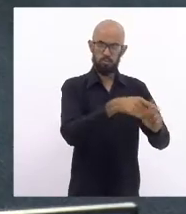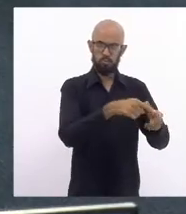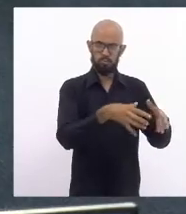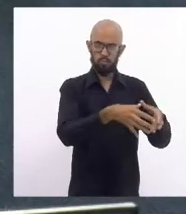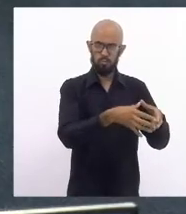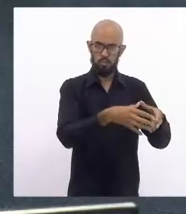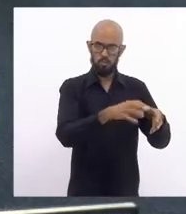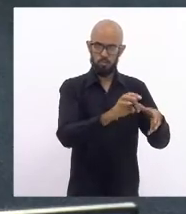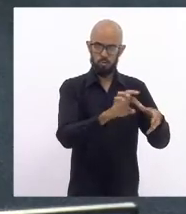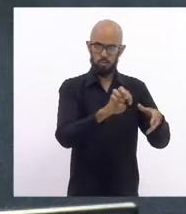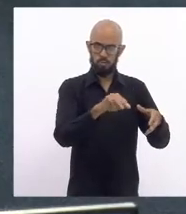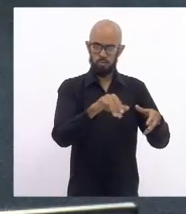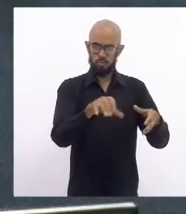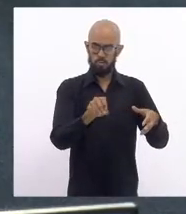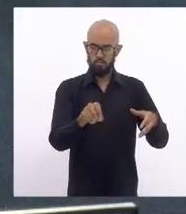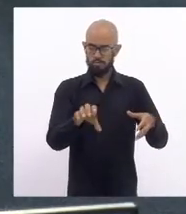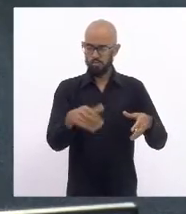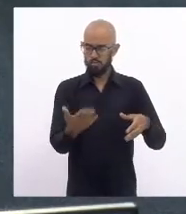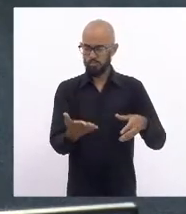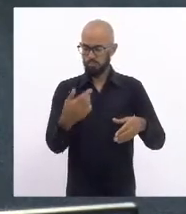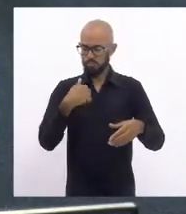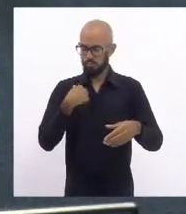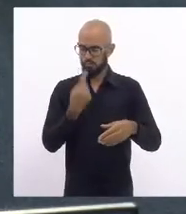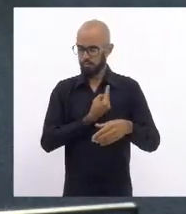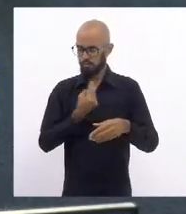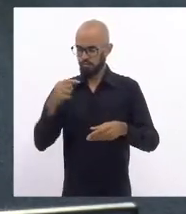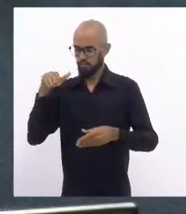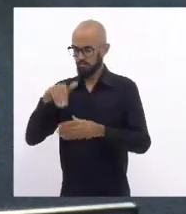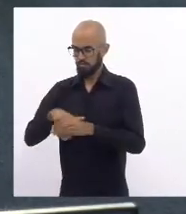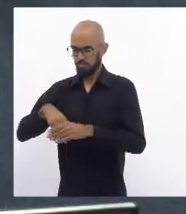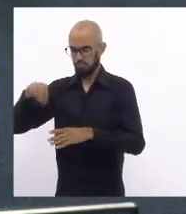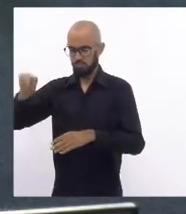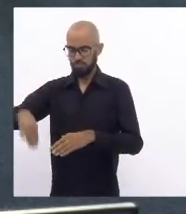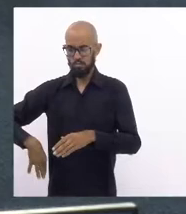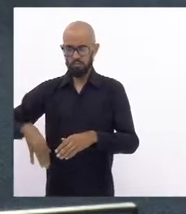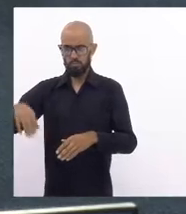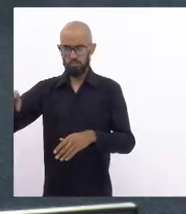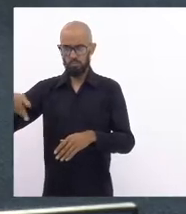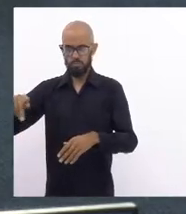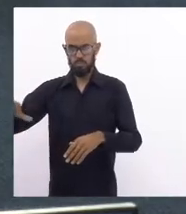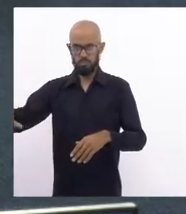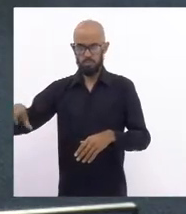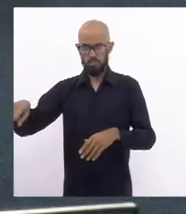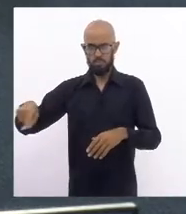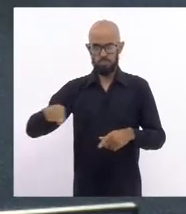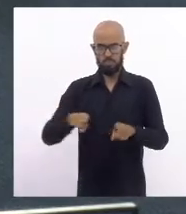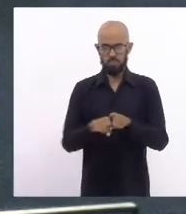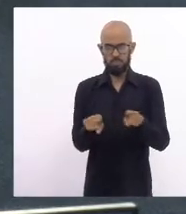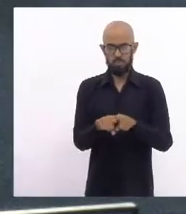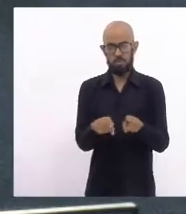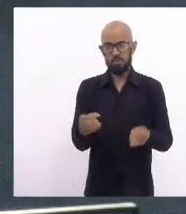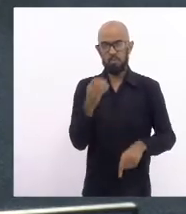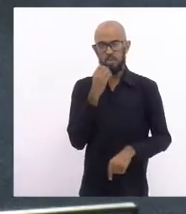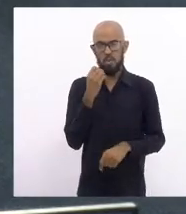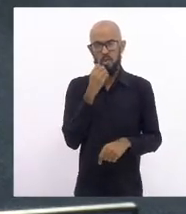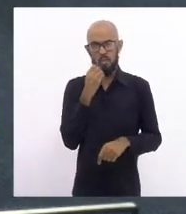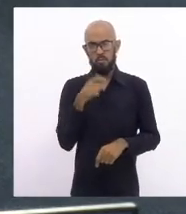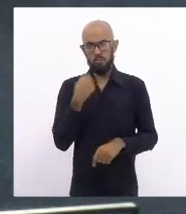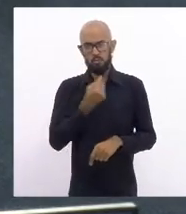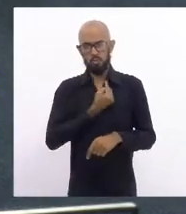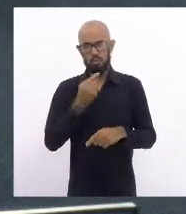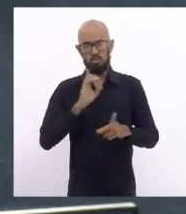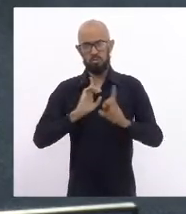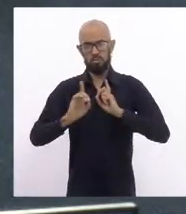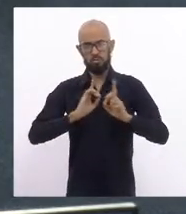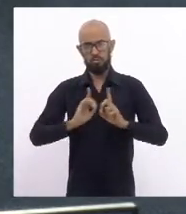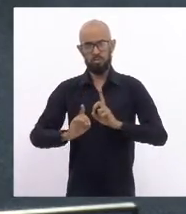o nosso voto favorável a esse projeto, relembrando que, óbvio, aqui a gente está discutindo a